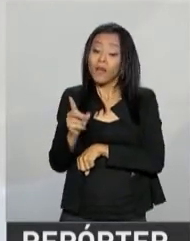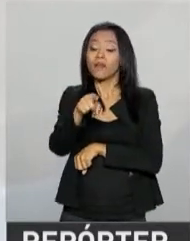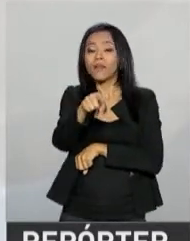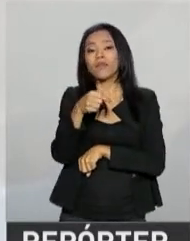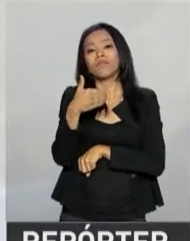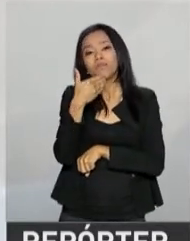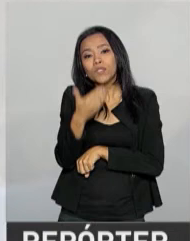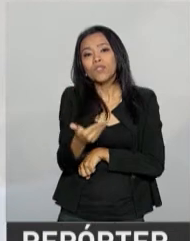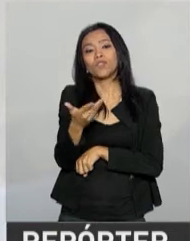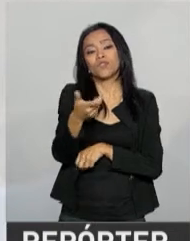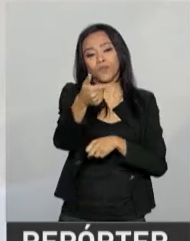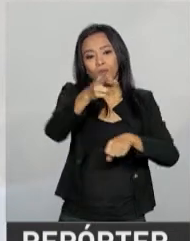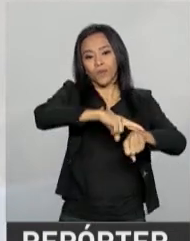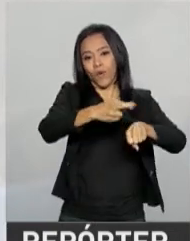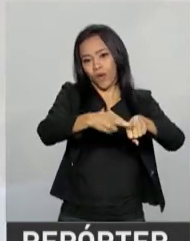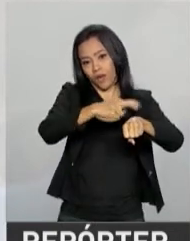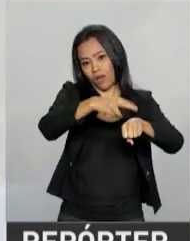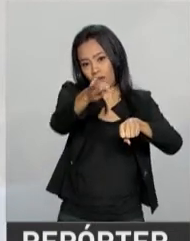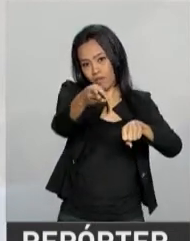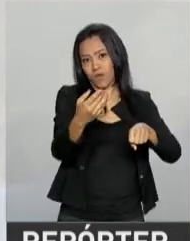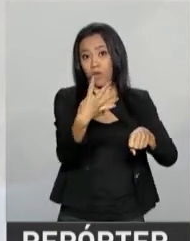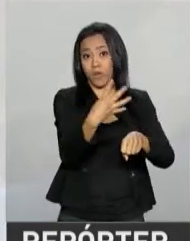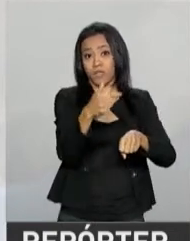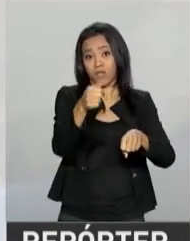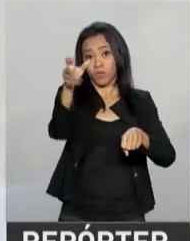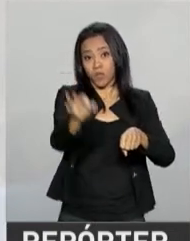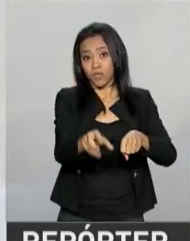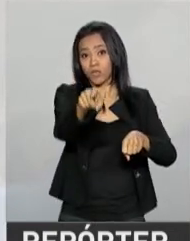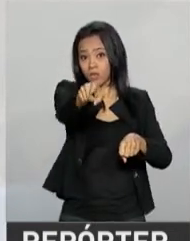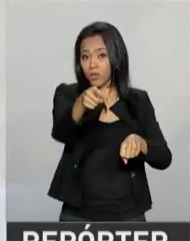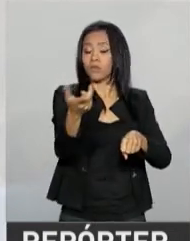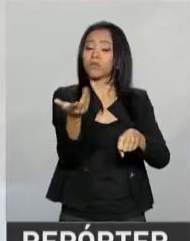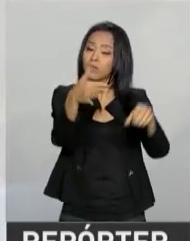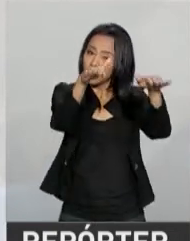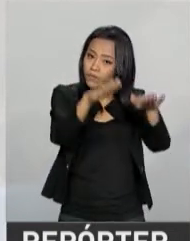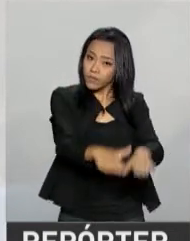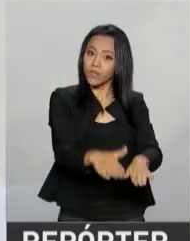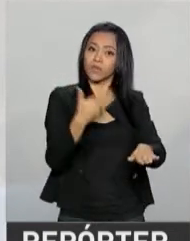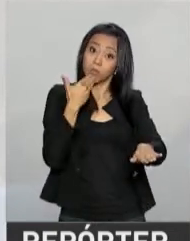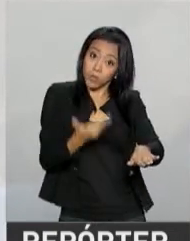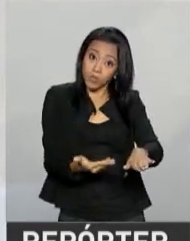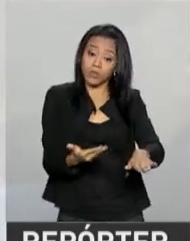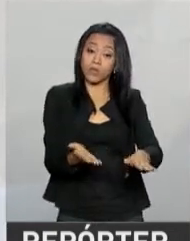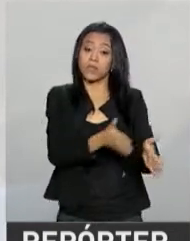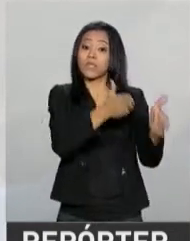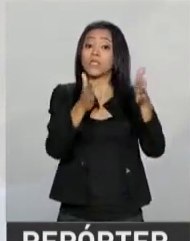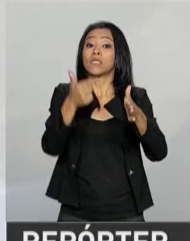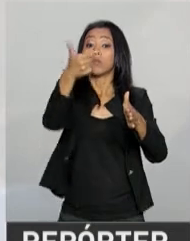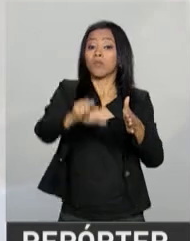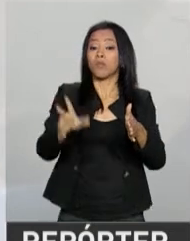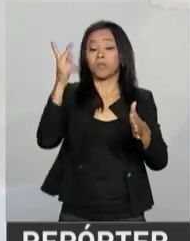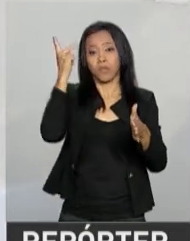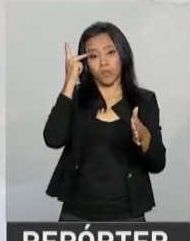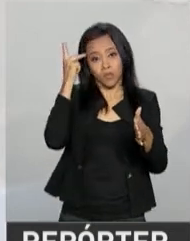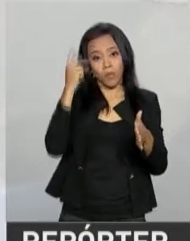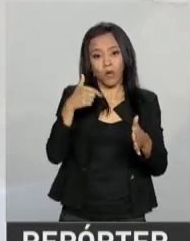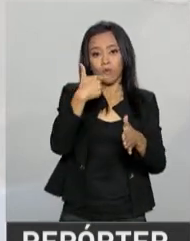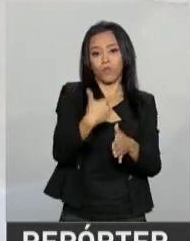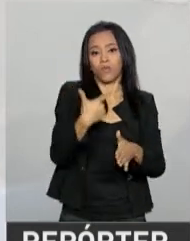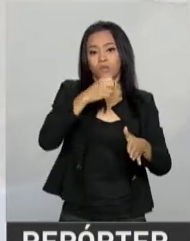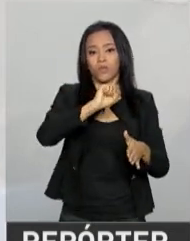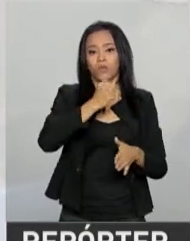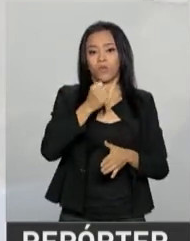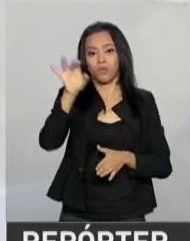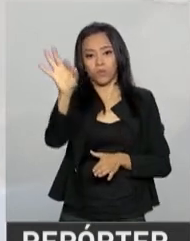reconhecimento de refúgio no ano passado fosse roraima com 47 por cento dos pedidos seguido por são paulo com 28%